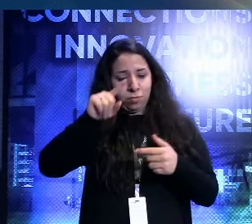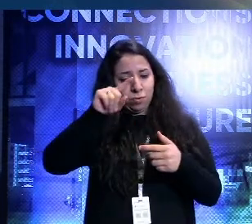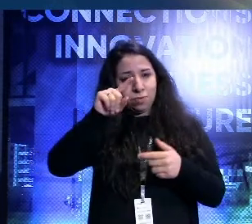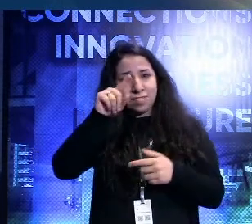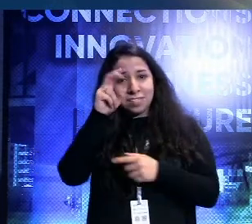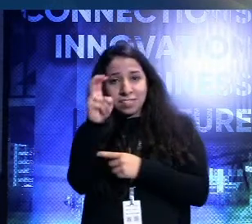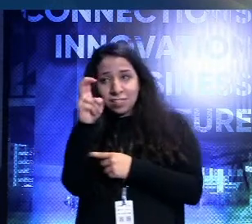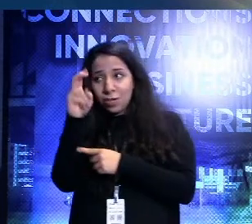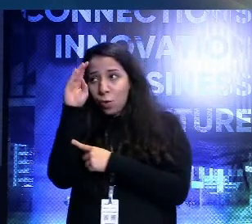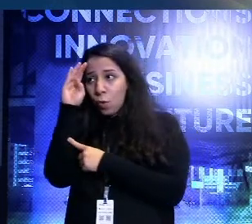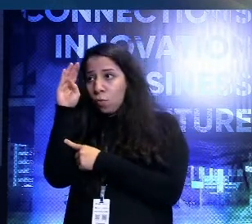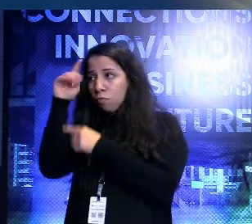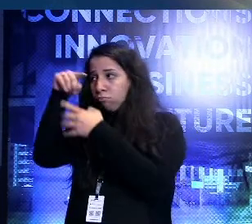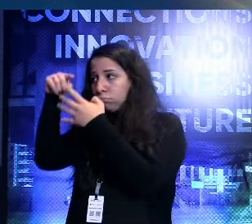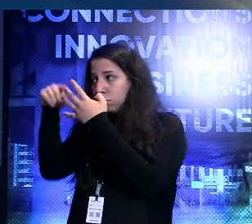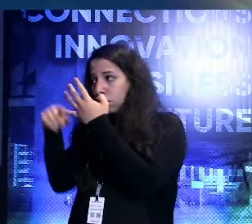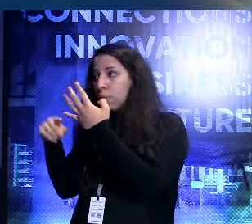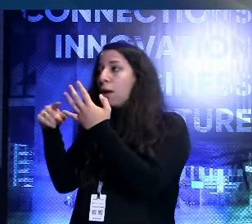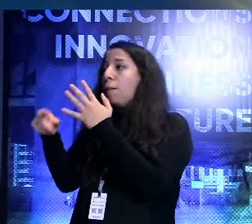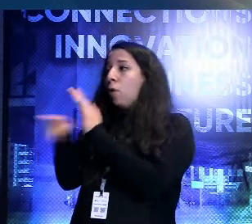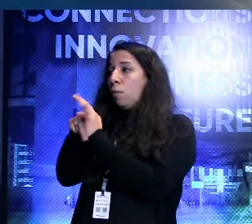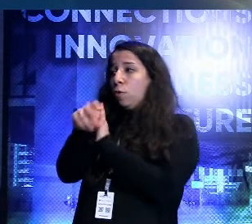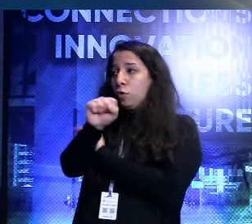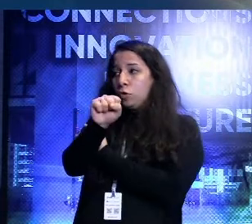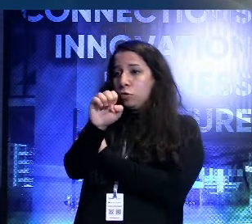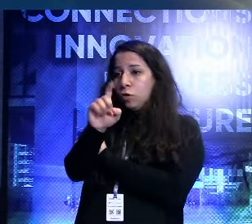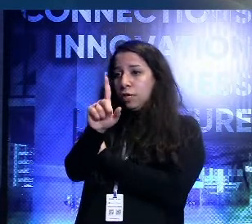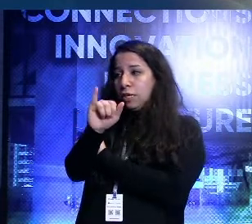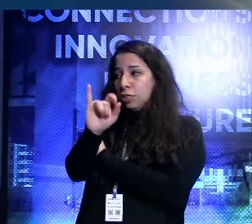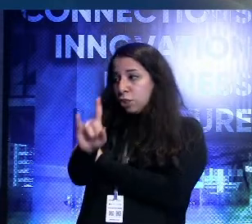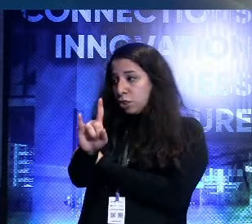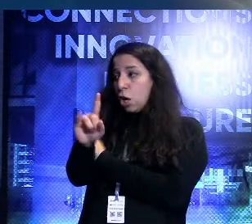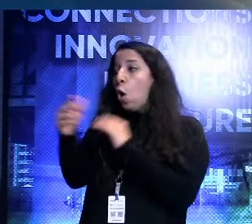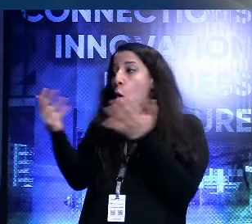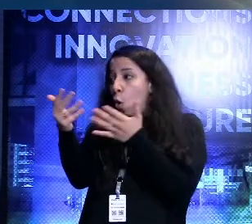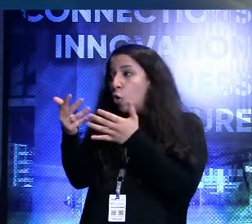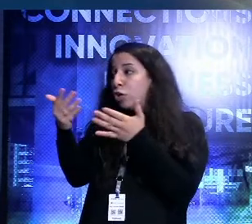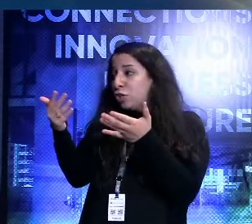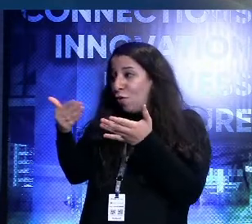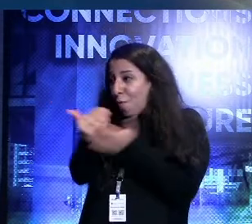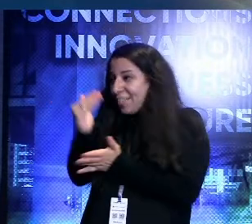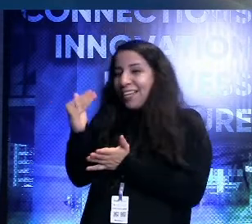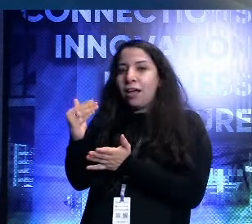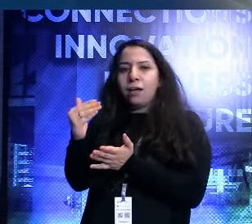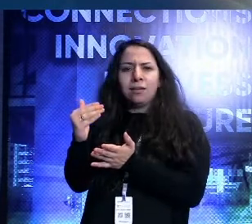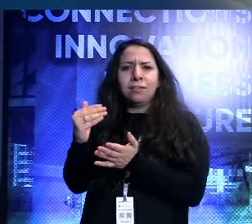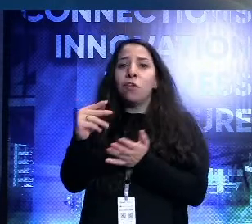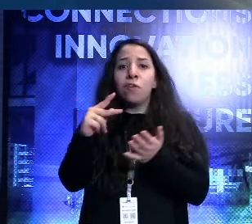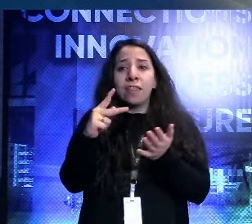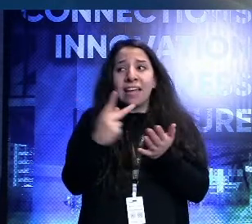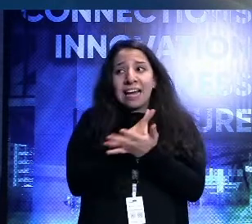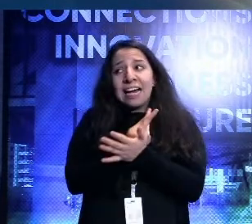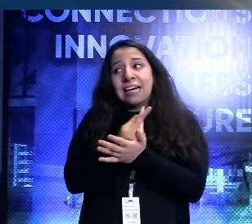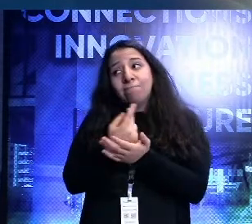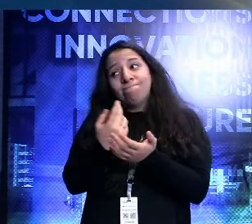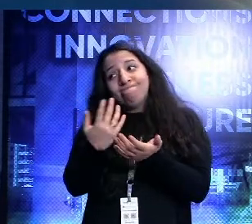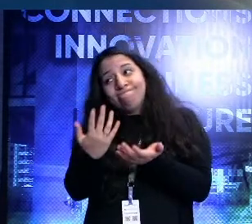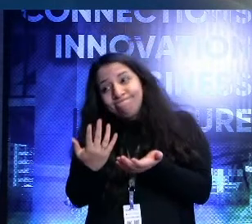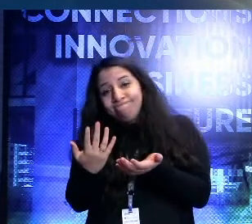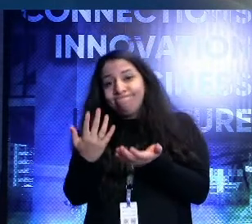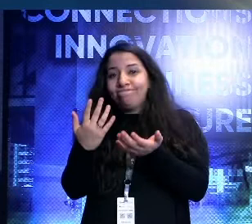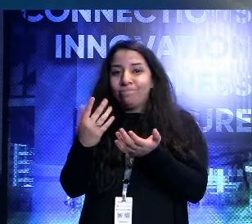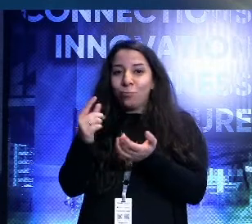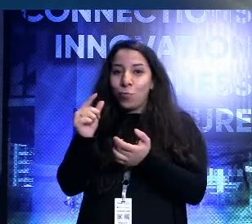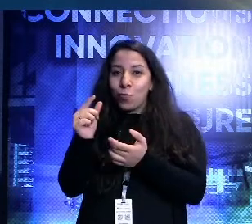Solid e falar assim, cara, vou começar a usar isso no meu código hoje. A chance de você errar, ela acaba sendo maior. Se a gente começa dando esses 2